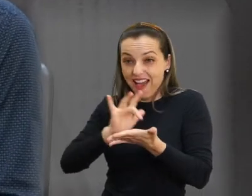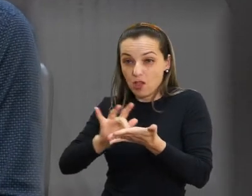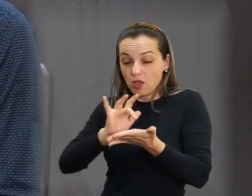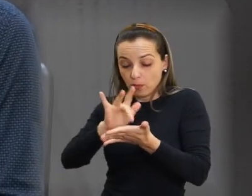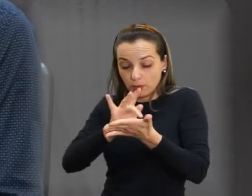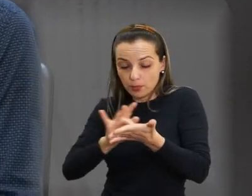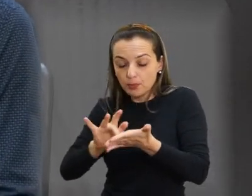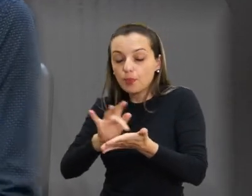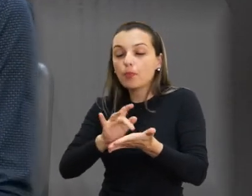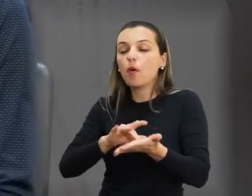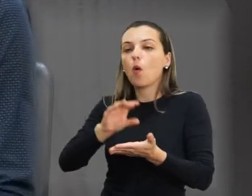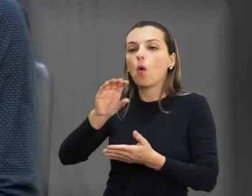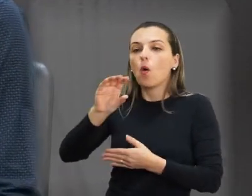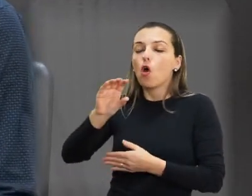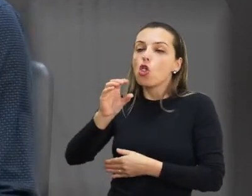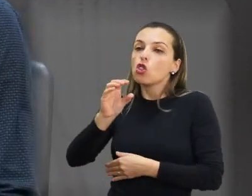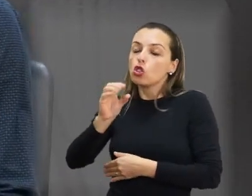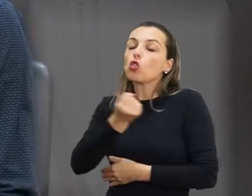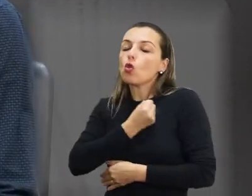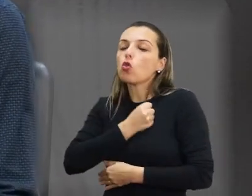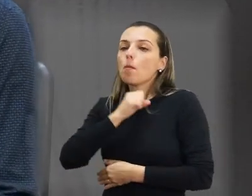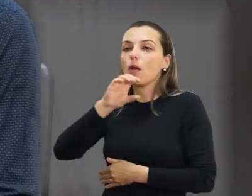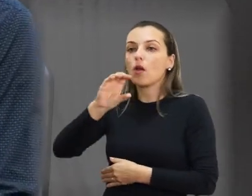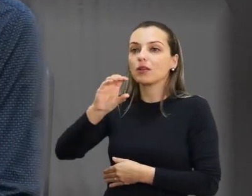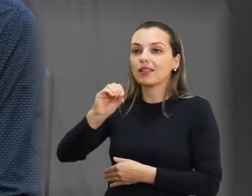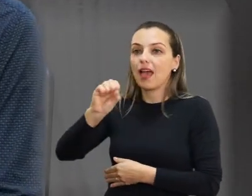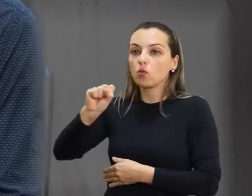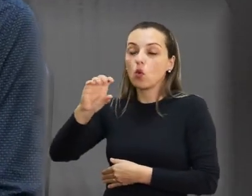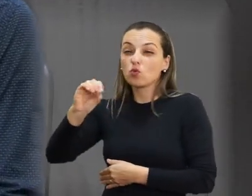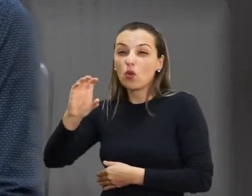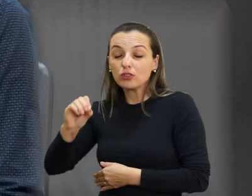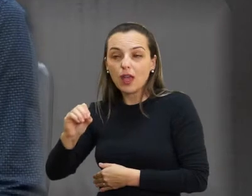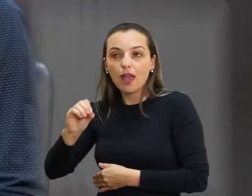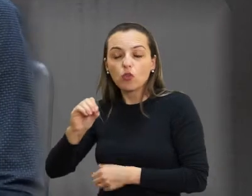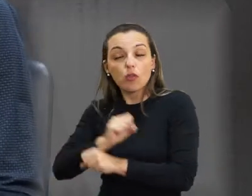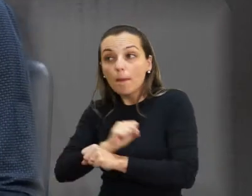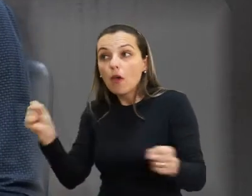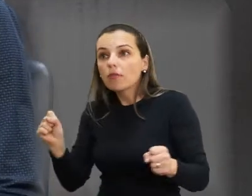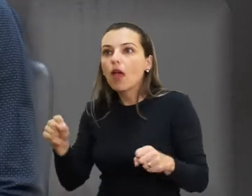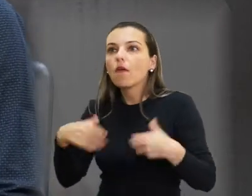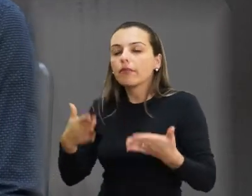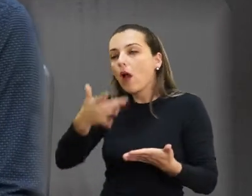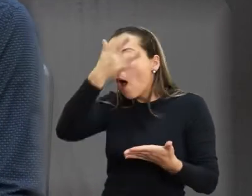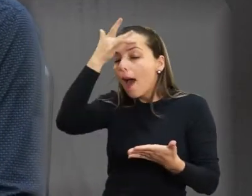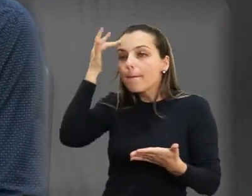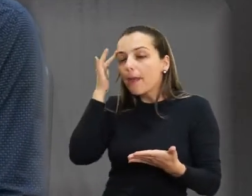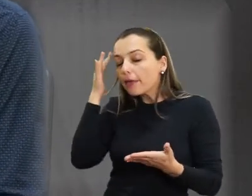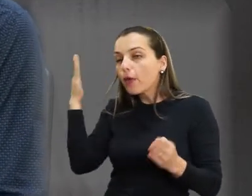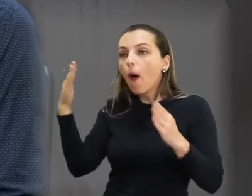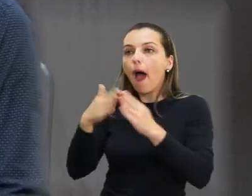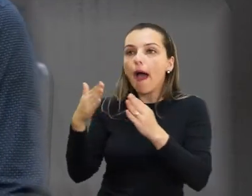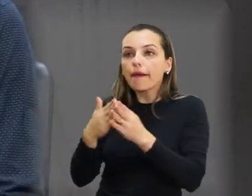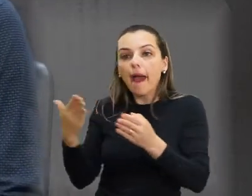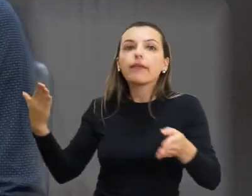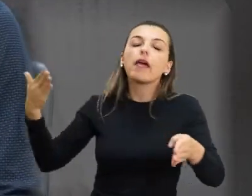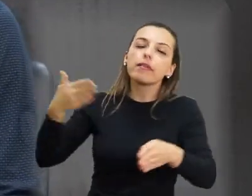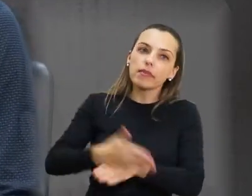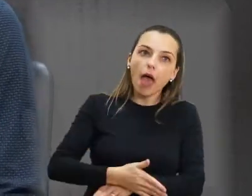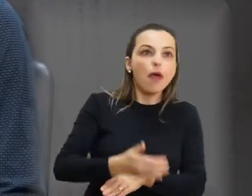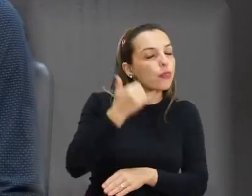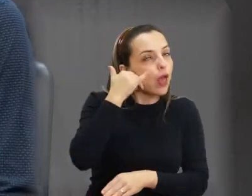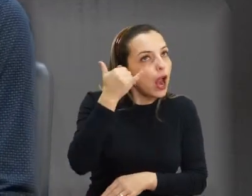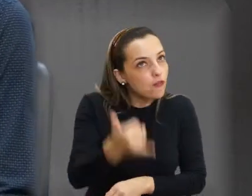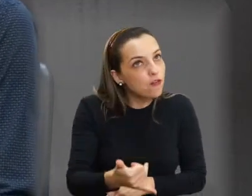gente fez um requerimento para a prefeitura falando, como assim? Né? Porque se a pessoa está vendo na hora, dificilmente ela vai para casa ligar de um telefone fixo para denunciar